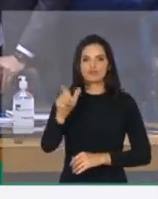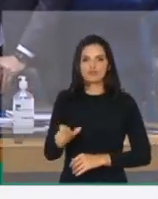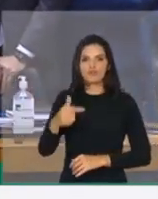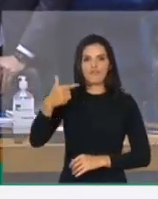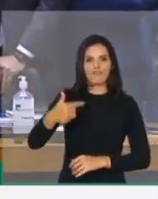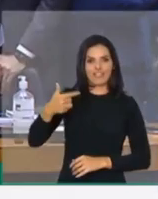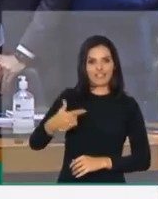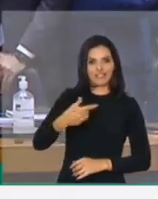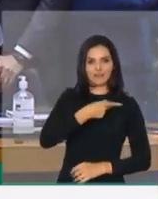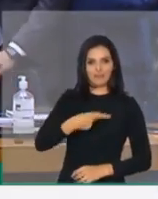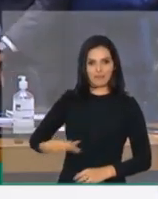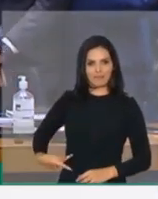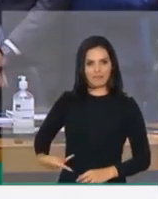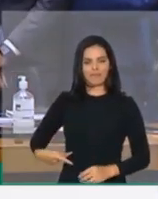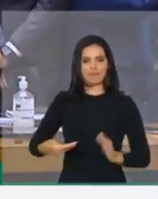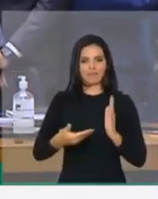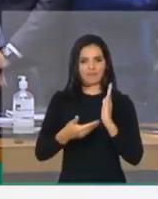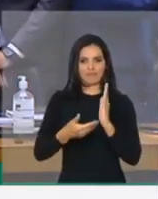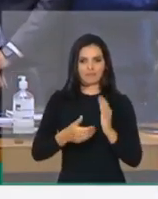Meus amigos,